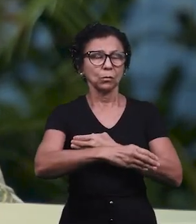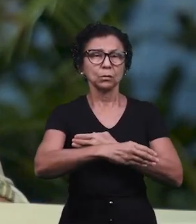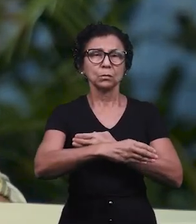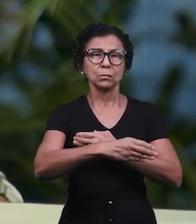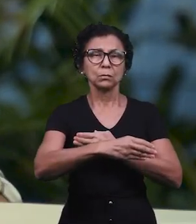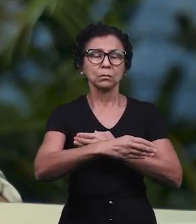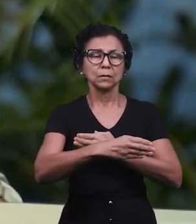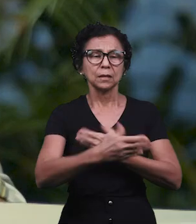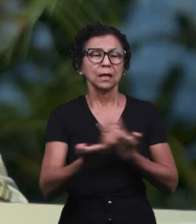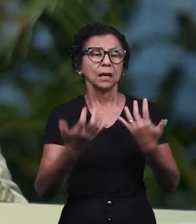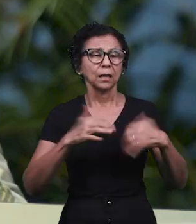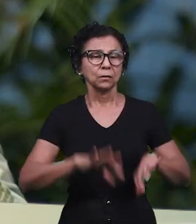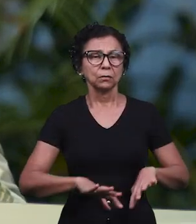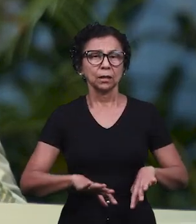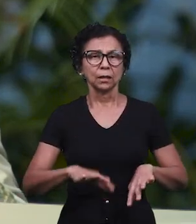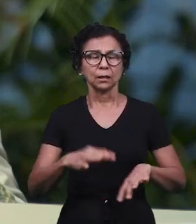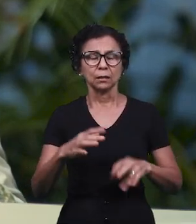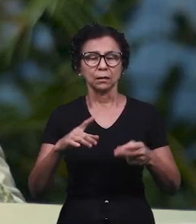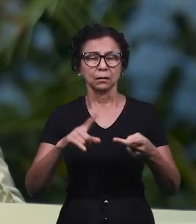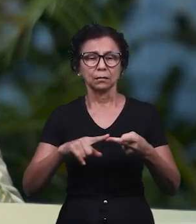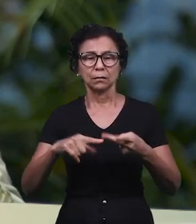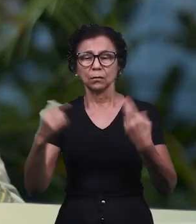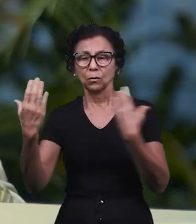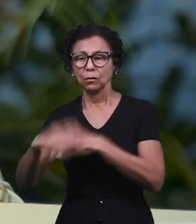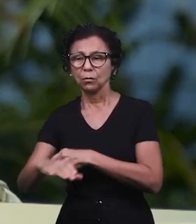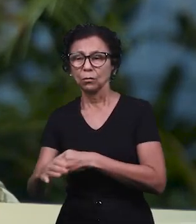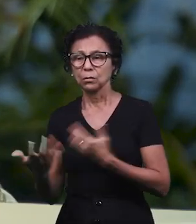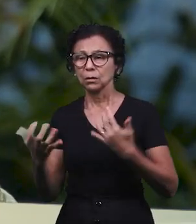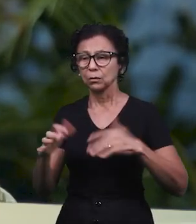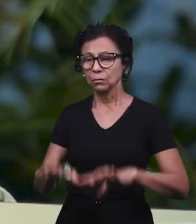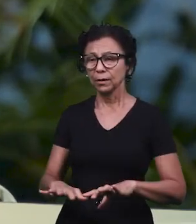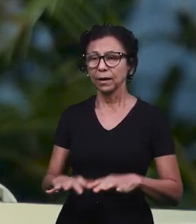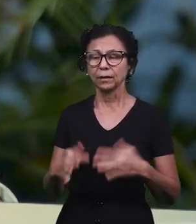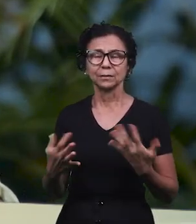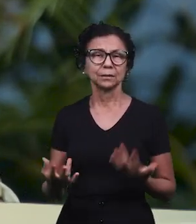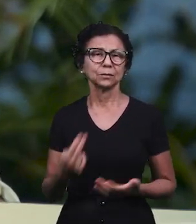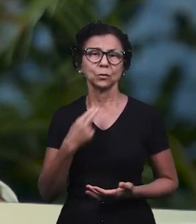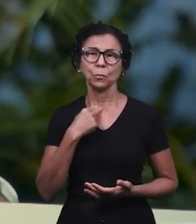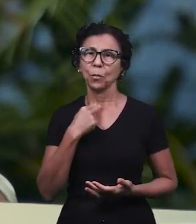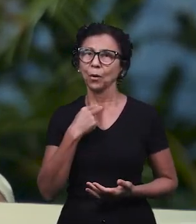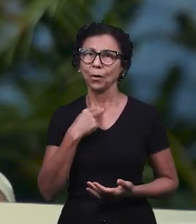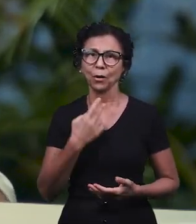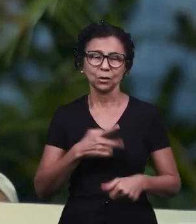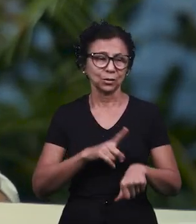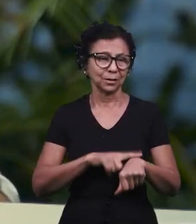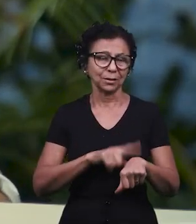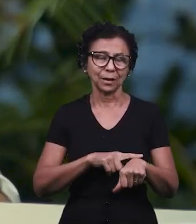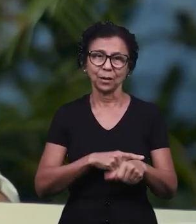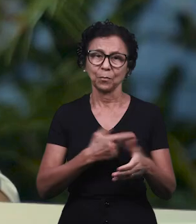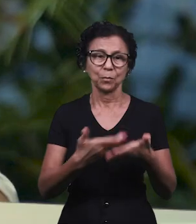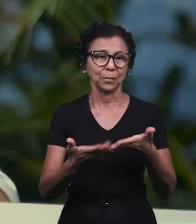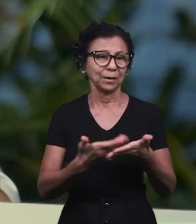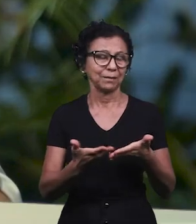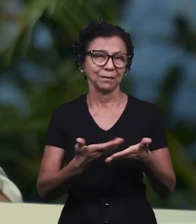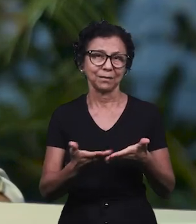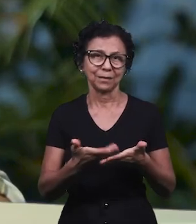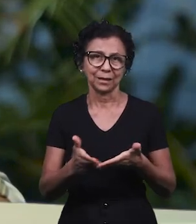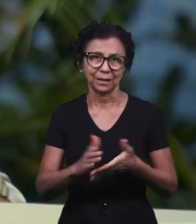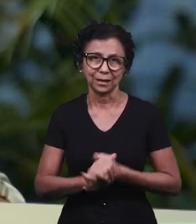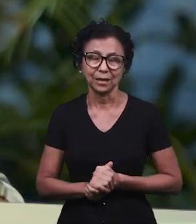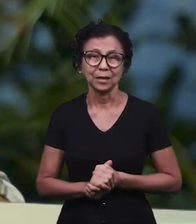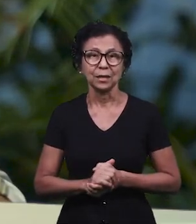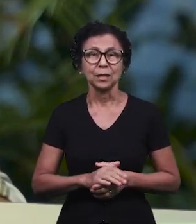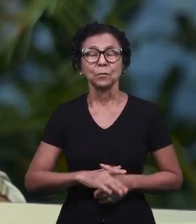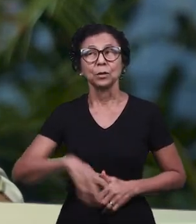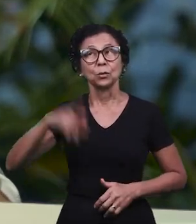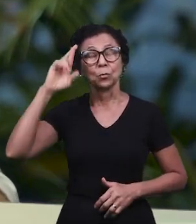tentar o concurso B. Isso tudo aí, Wallace, está ligado ao tempo, e a gente não tem tempo a perder. Quando a gente anda na direção do